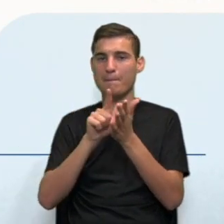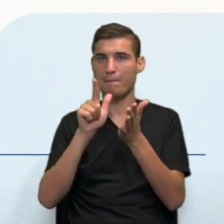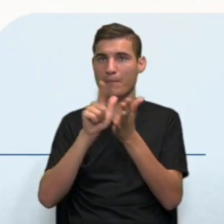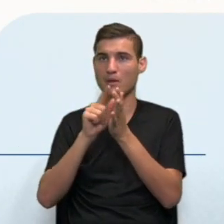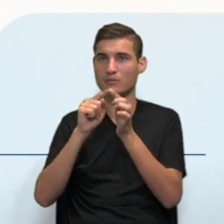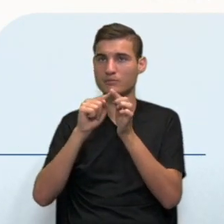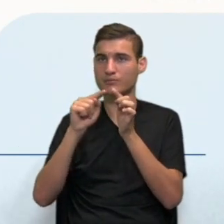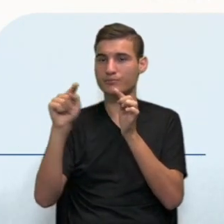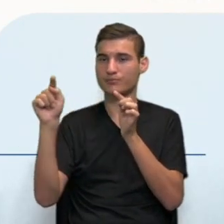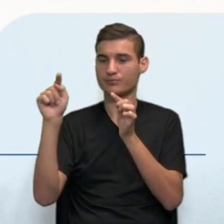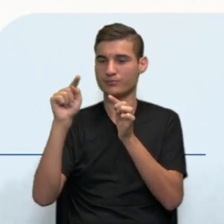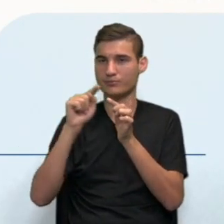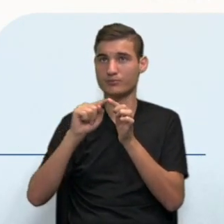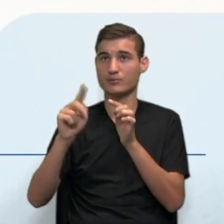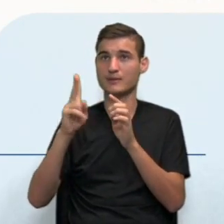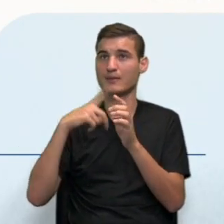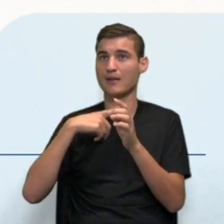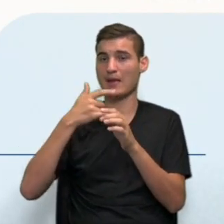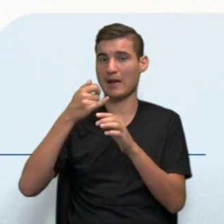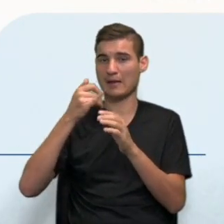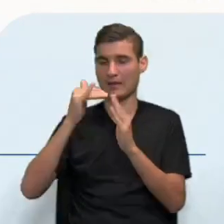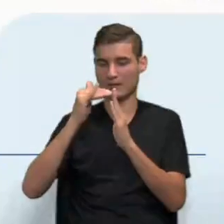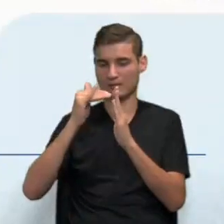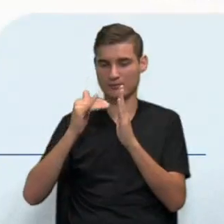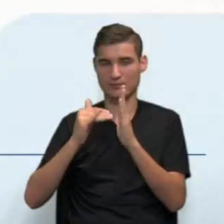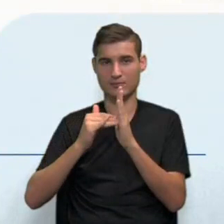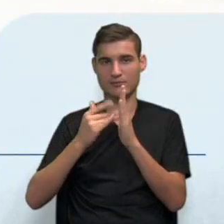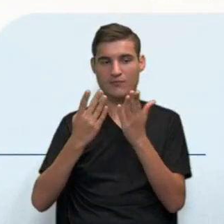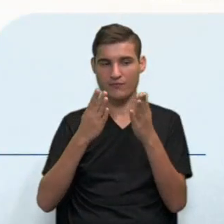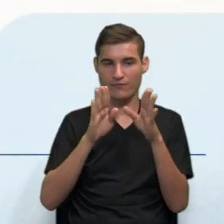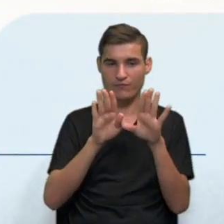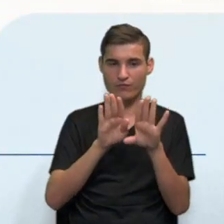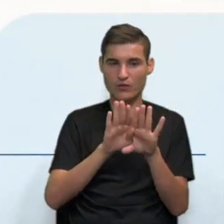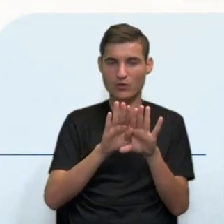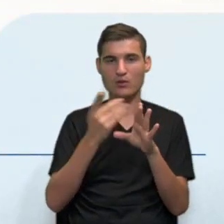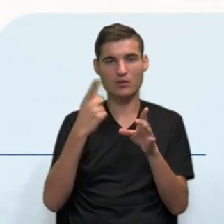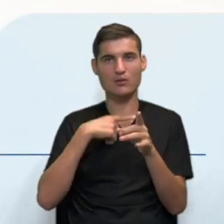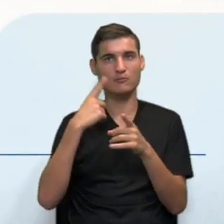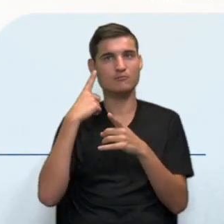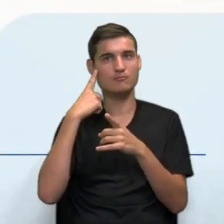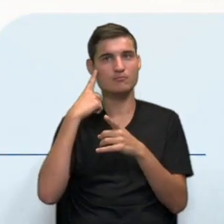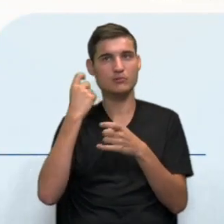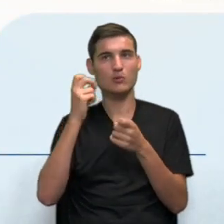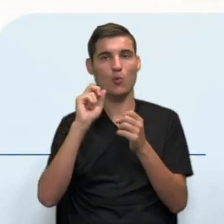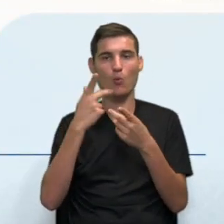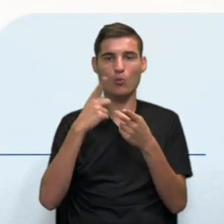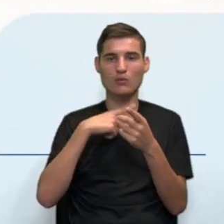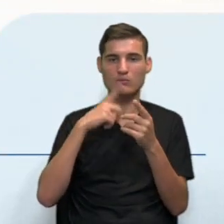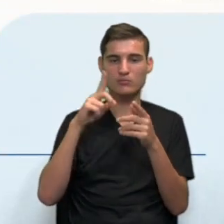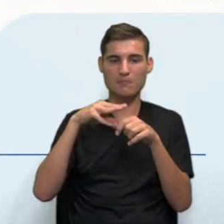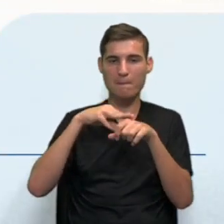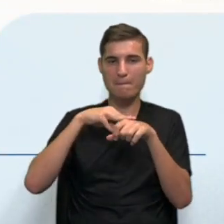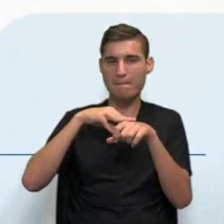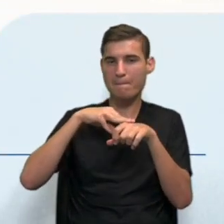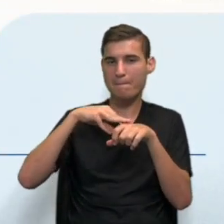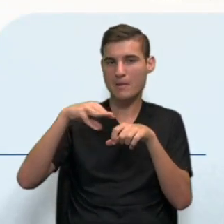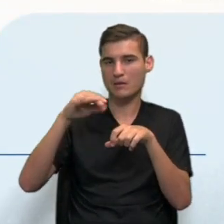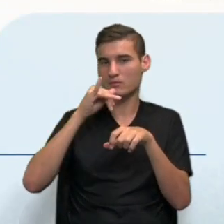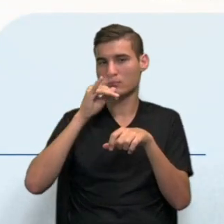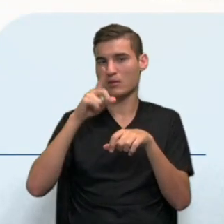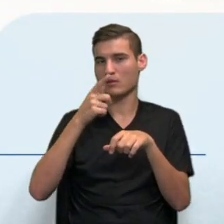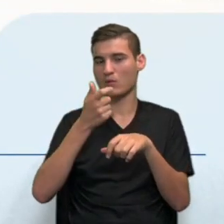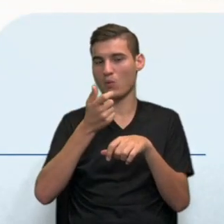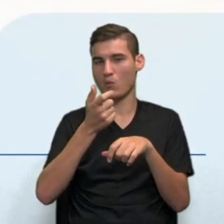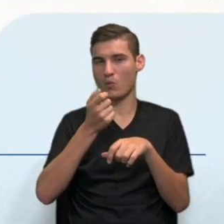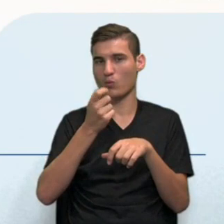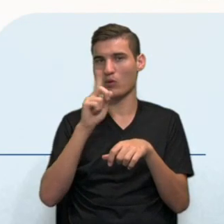caneta ia para baixo, fechava o circuito e aparecia, então, um sinal. Esse sinal, se fosse um aperto rápido no